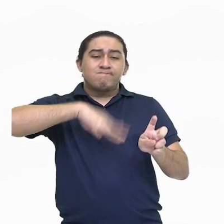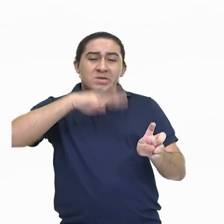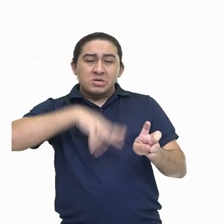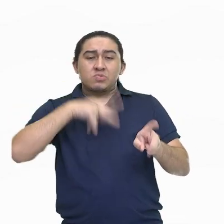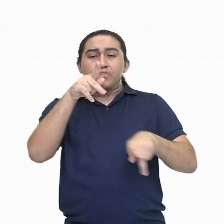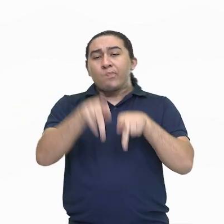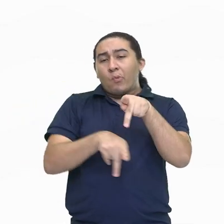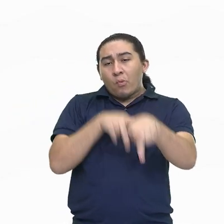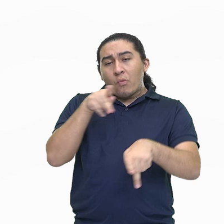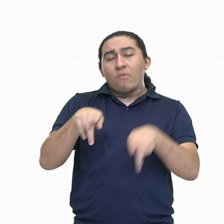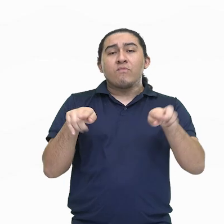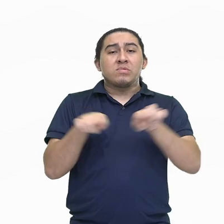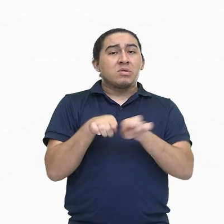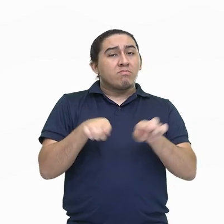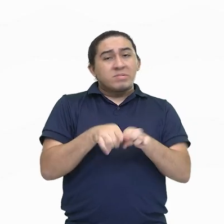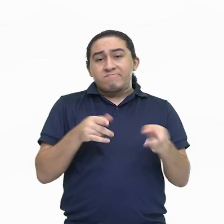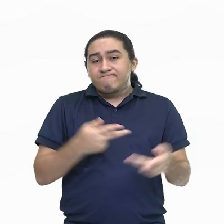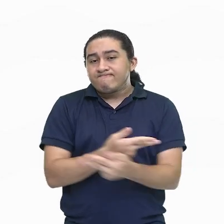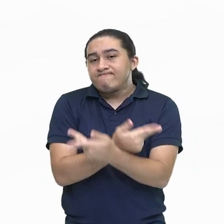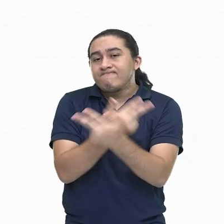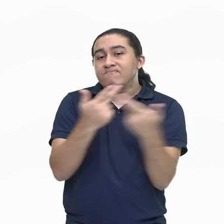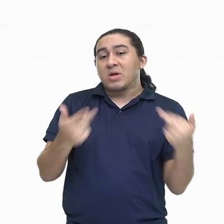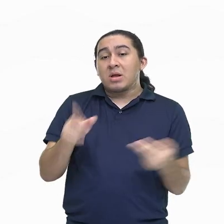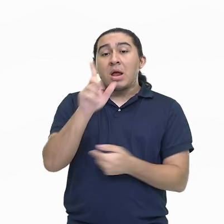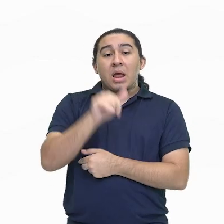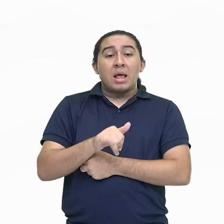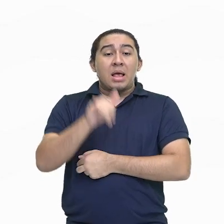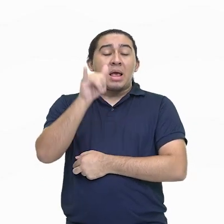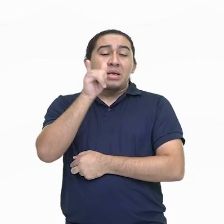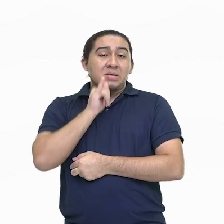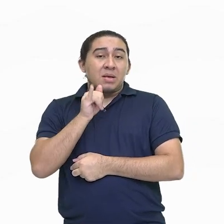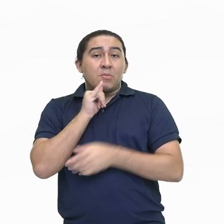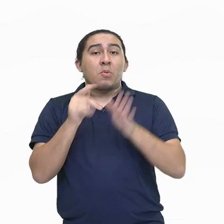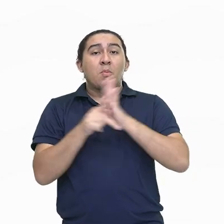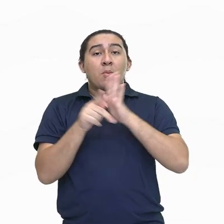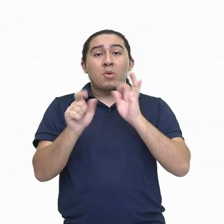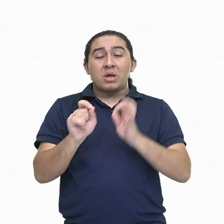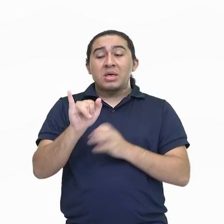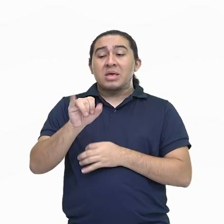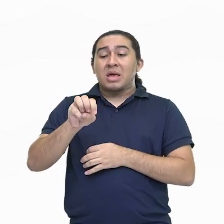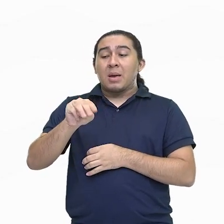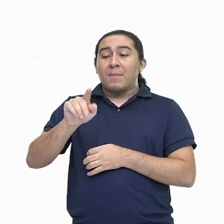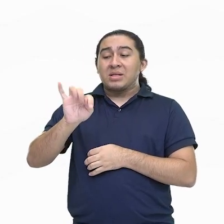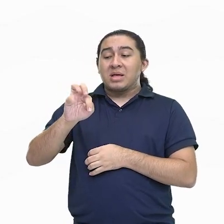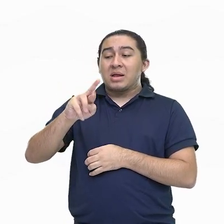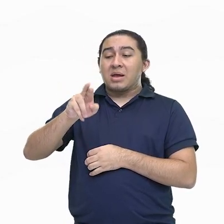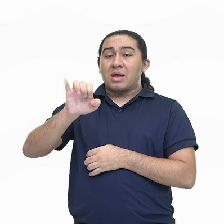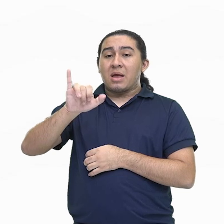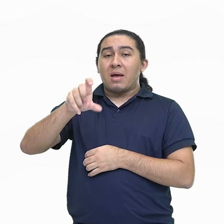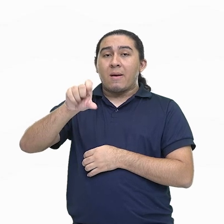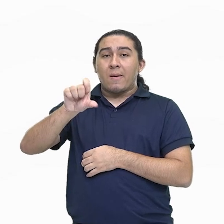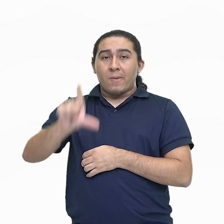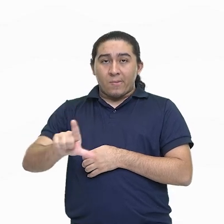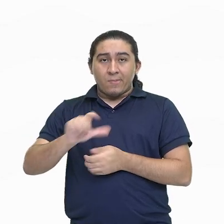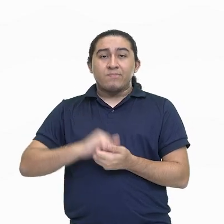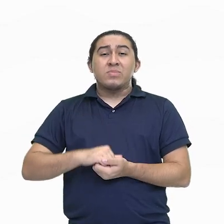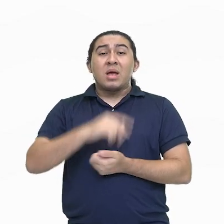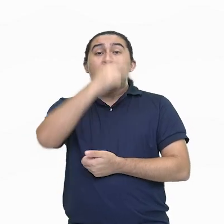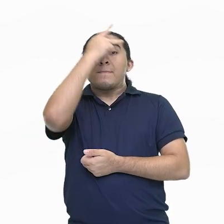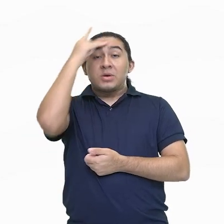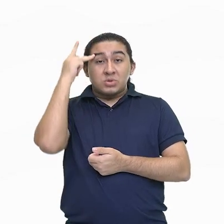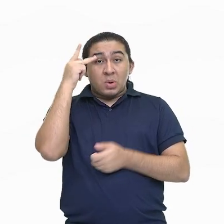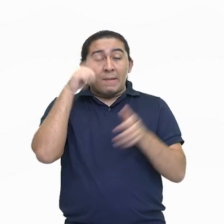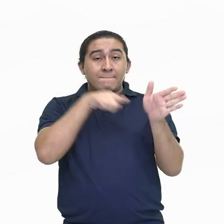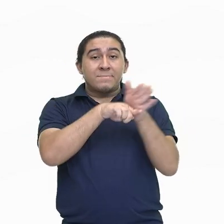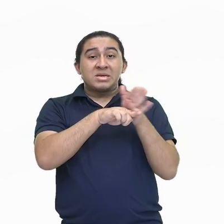nos causos e lendas, são exemplos de bens imateriais. A pessoa que pesquisa esse